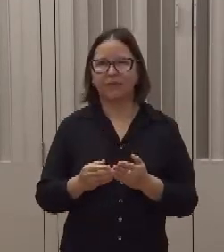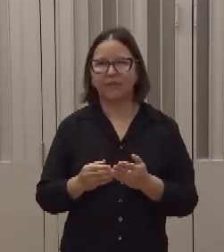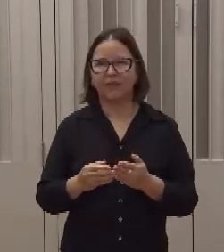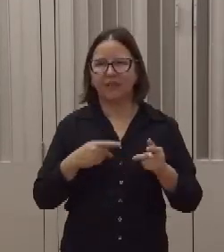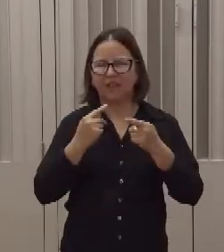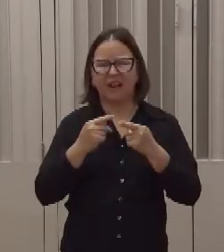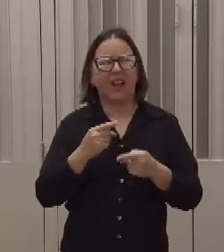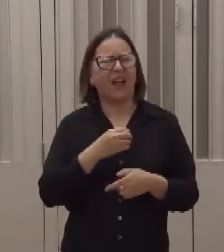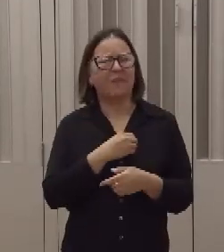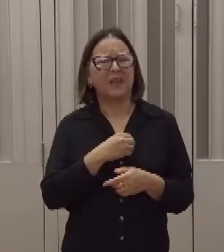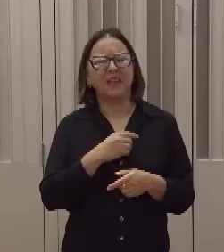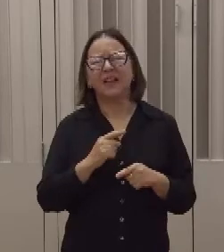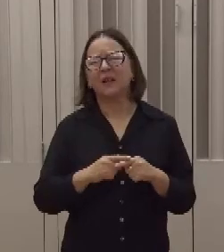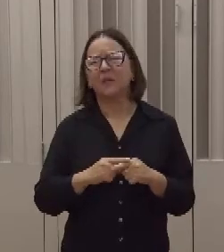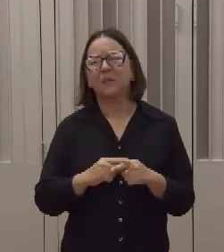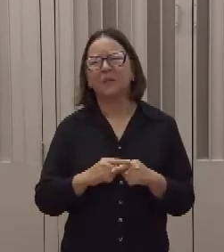fraca.